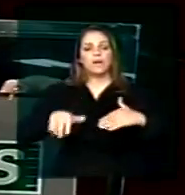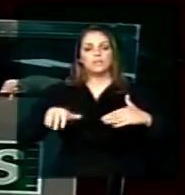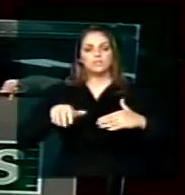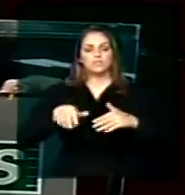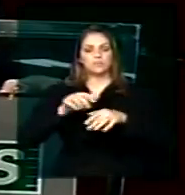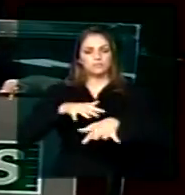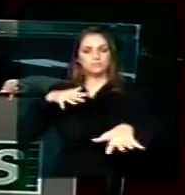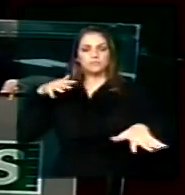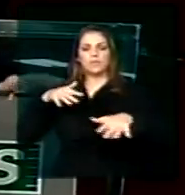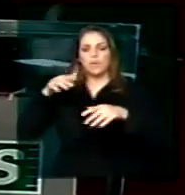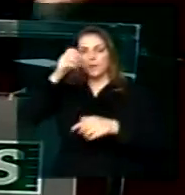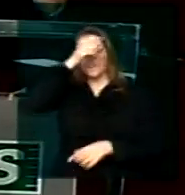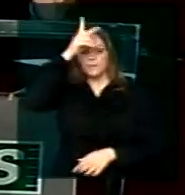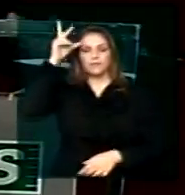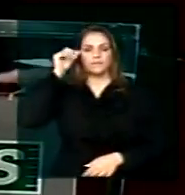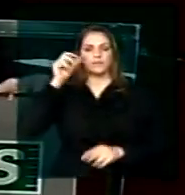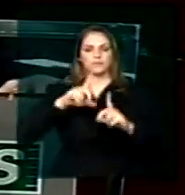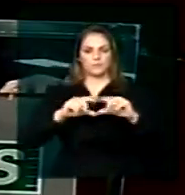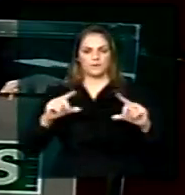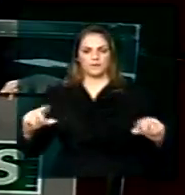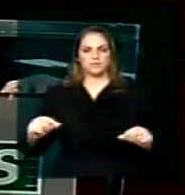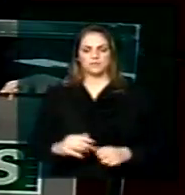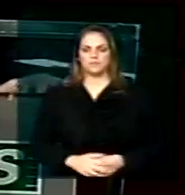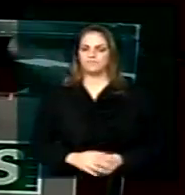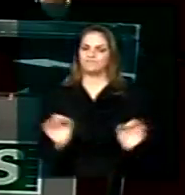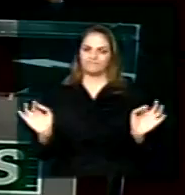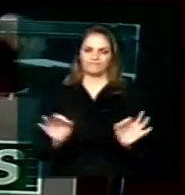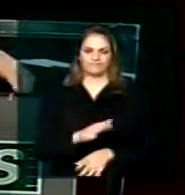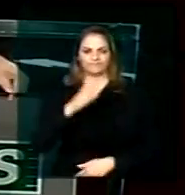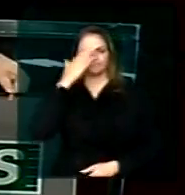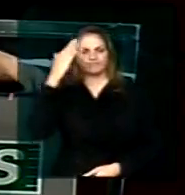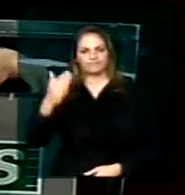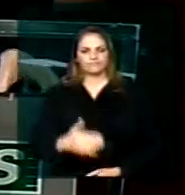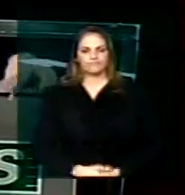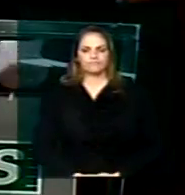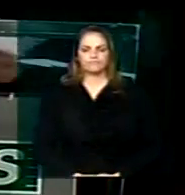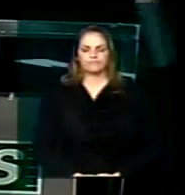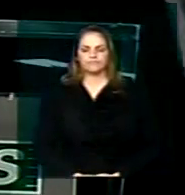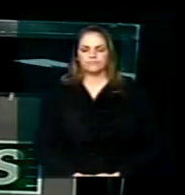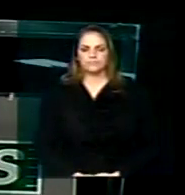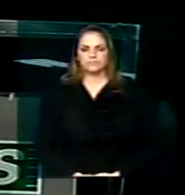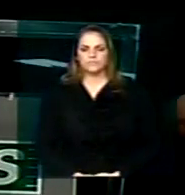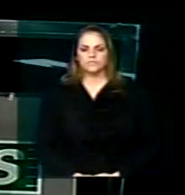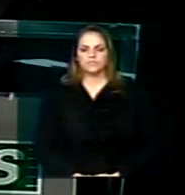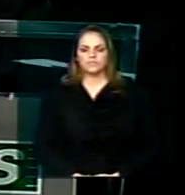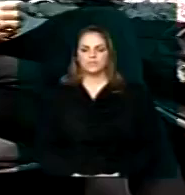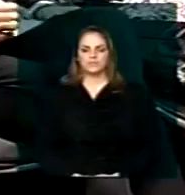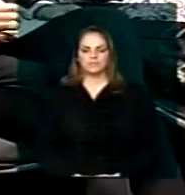prefeitos em Brasília. Era isso e estamos abertos ao debate. Muito obrigado e bom dia a todos.